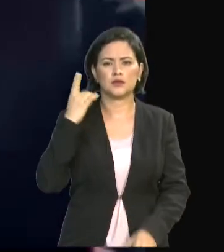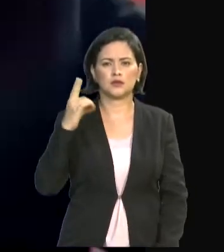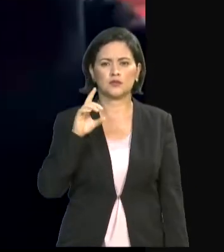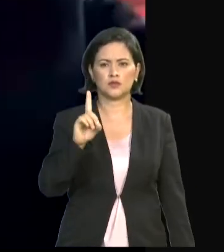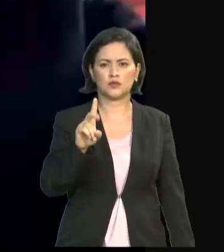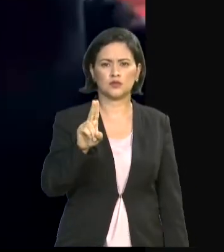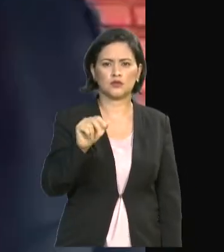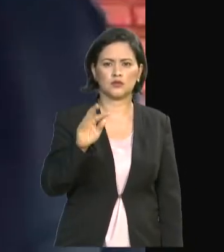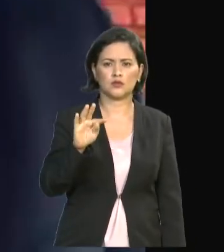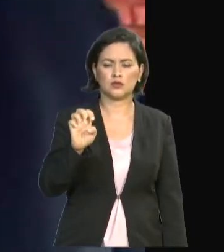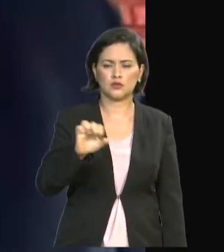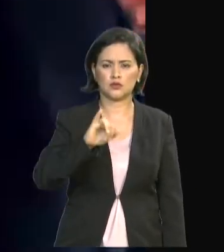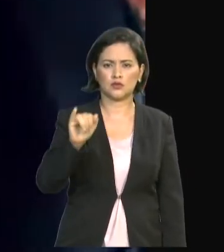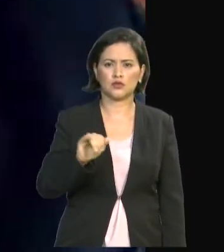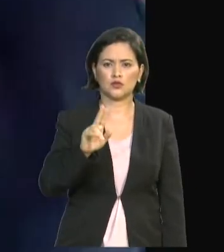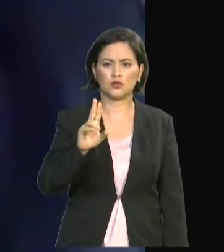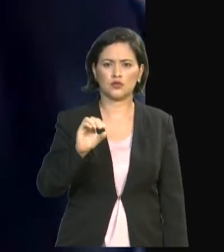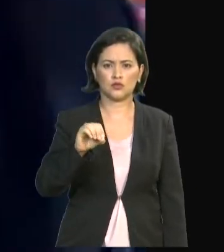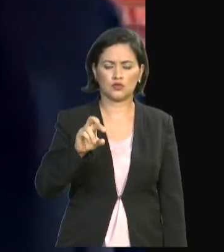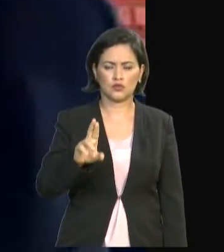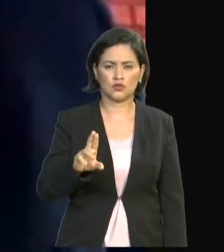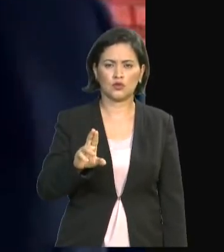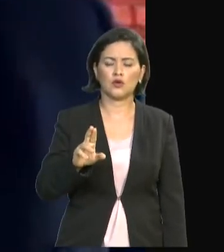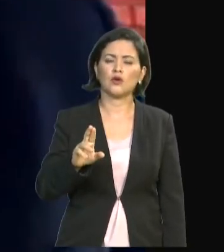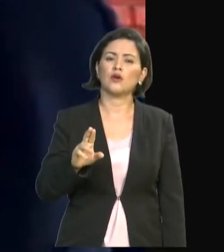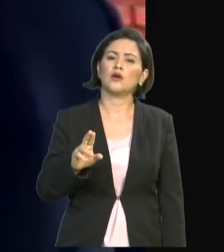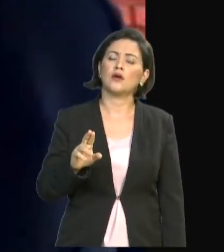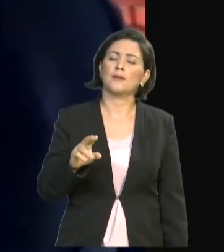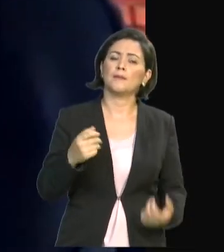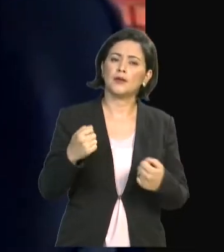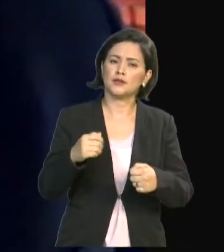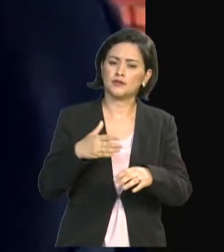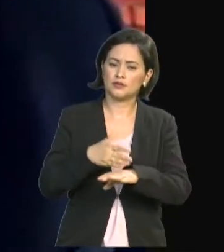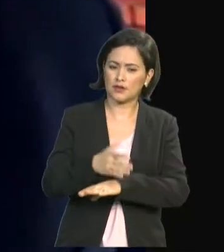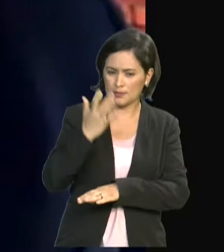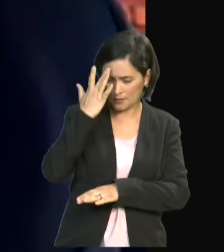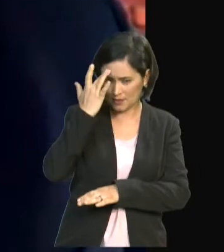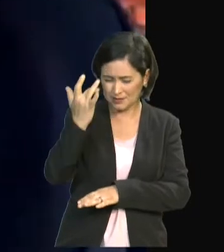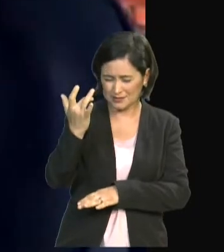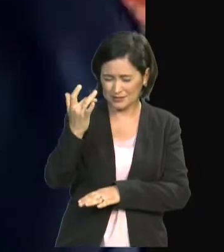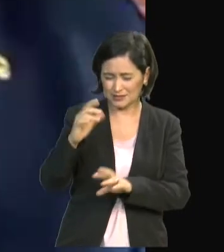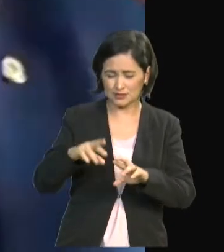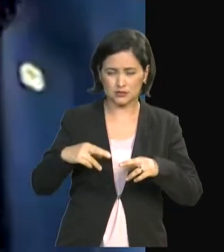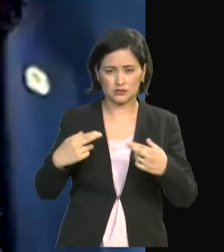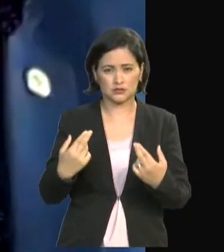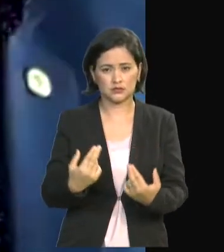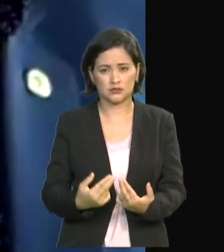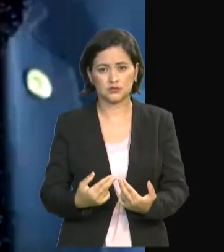estar amanhã nessa audiência pública para receber a Comissão Técnica e Secretário